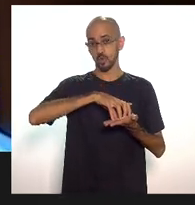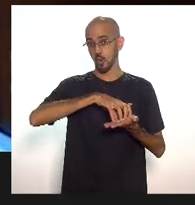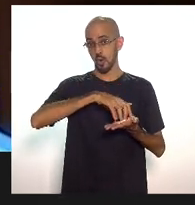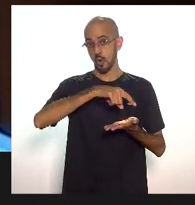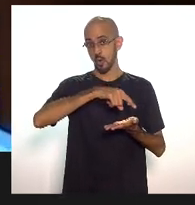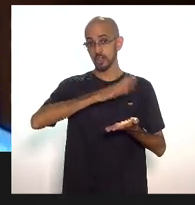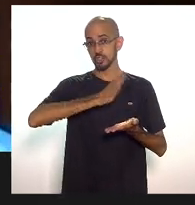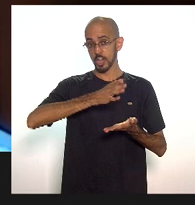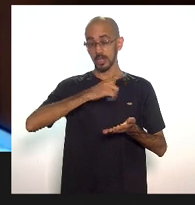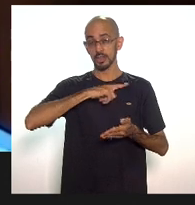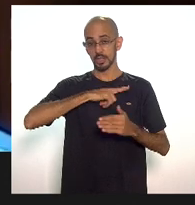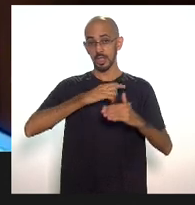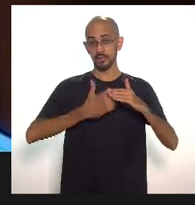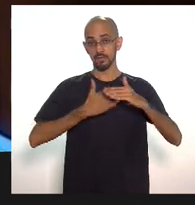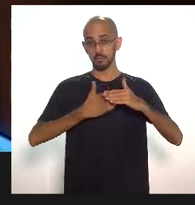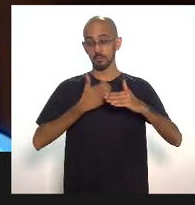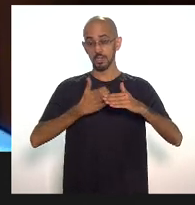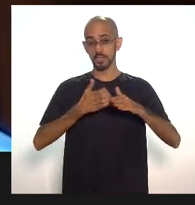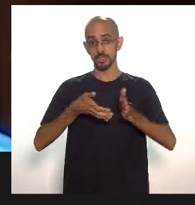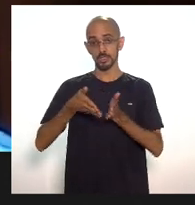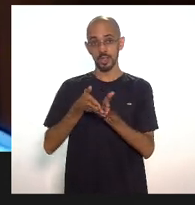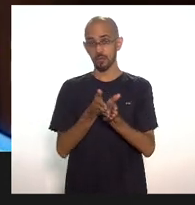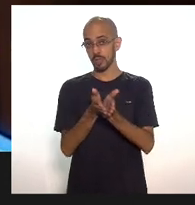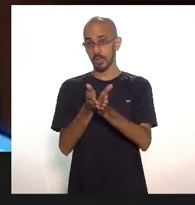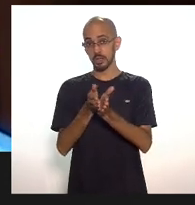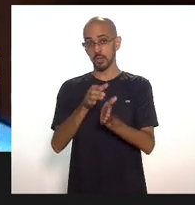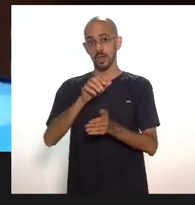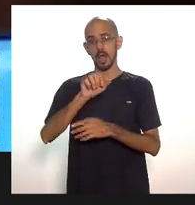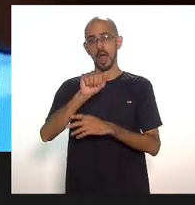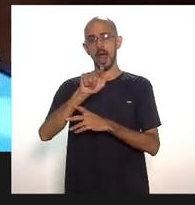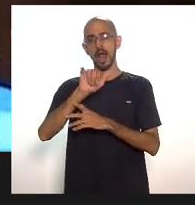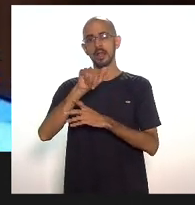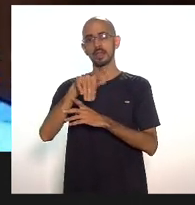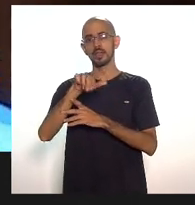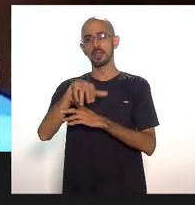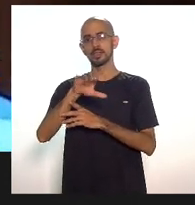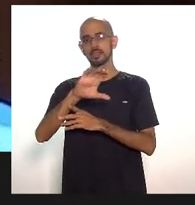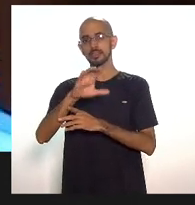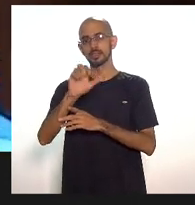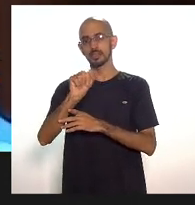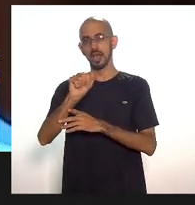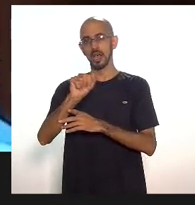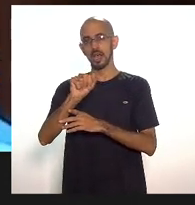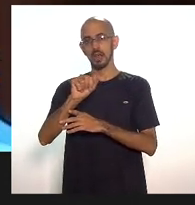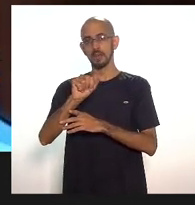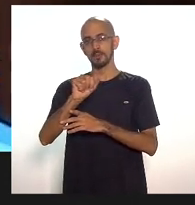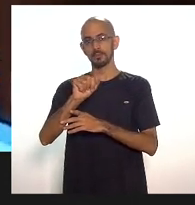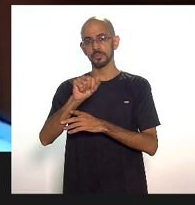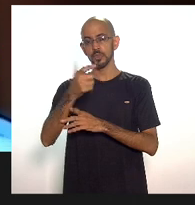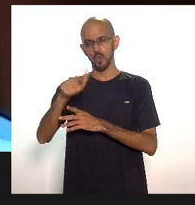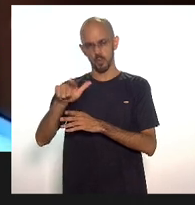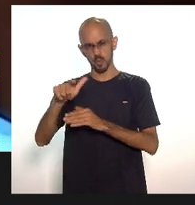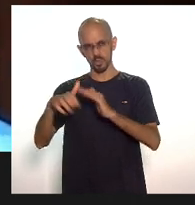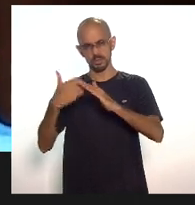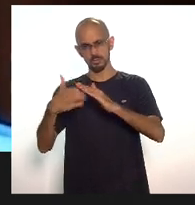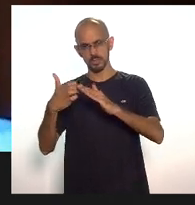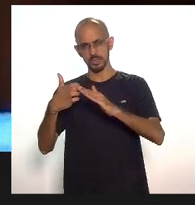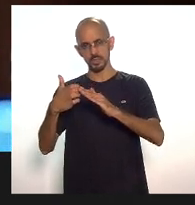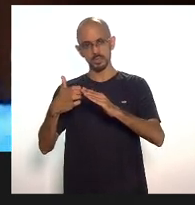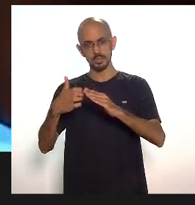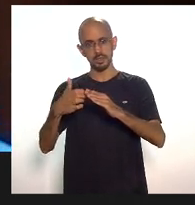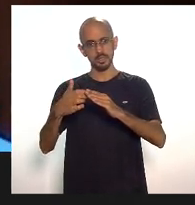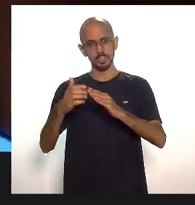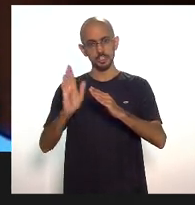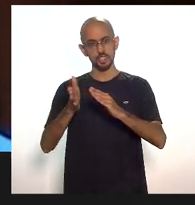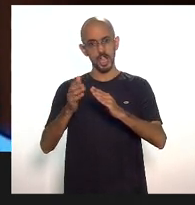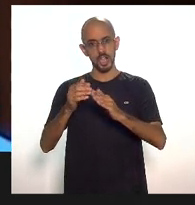de navegação, como Lloyd Brasileiro, Aliança, enfim. Sério, cadê elas? Elas praticamente desapareceram, porque há